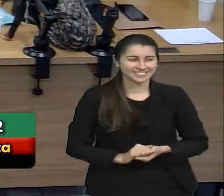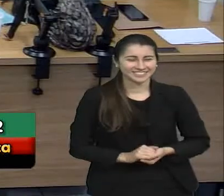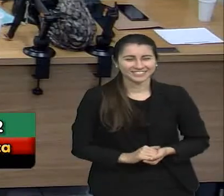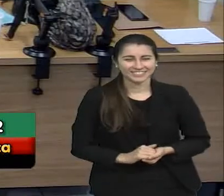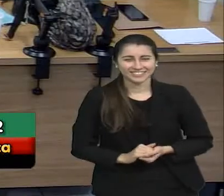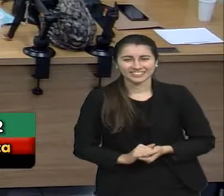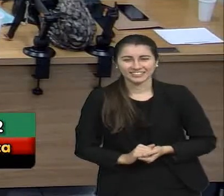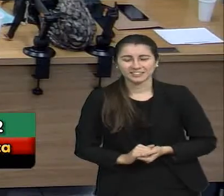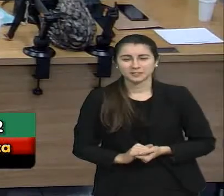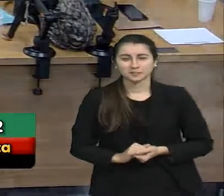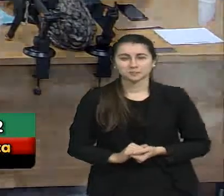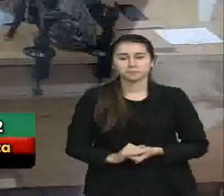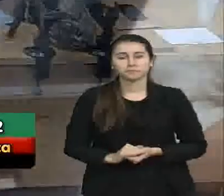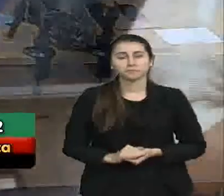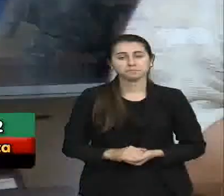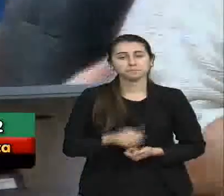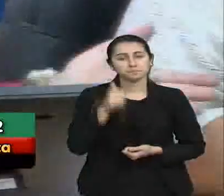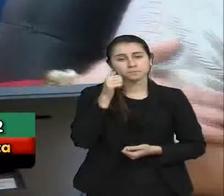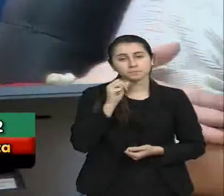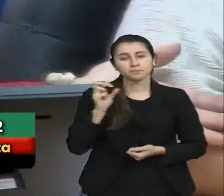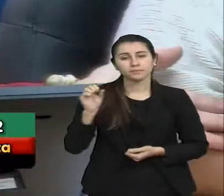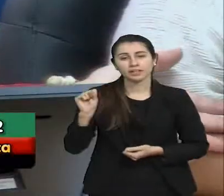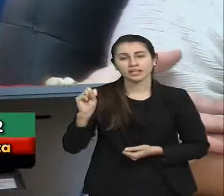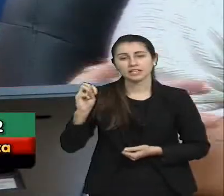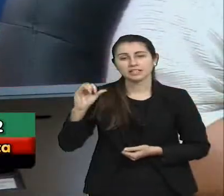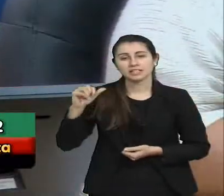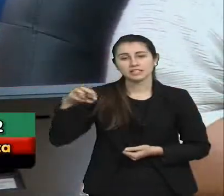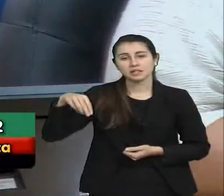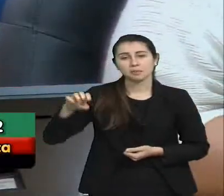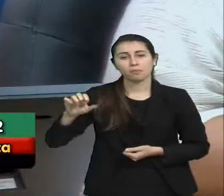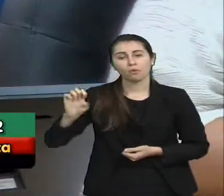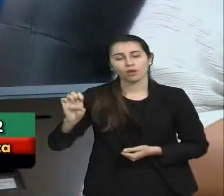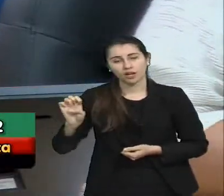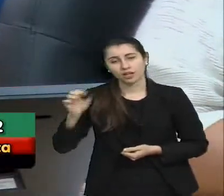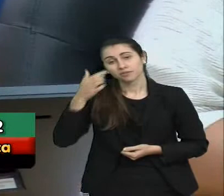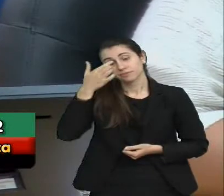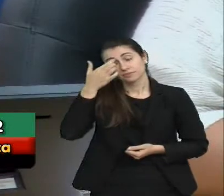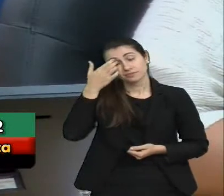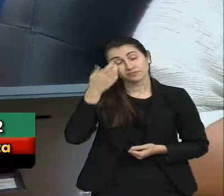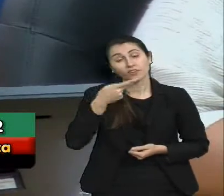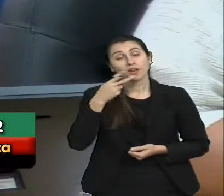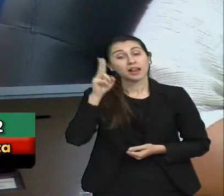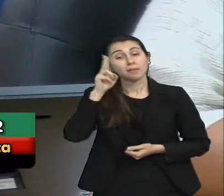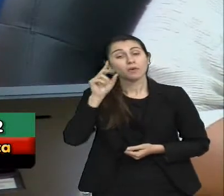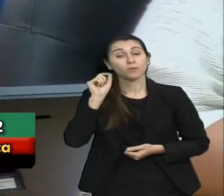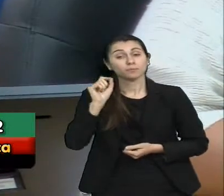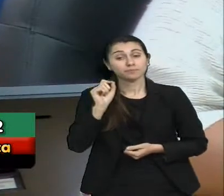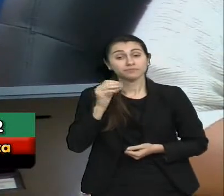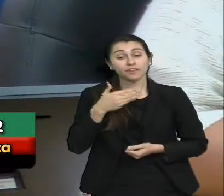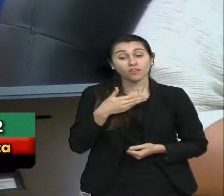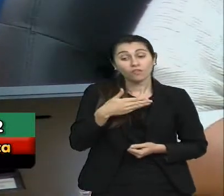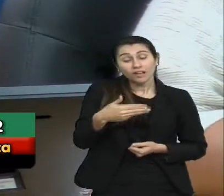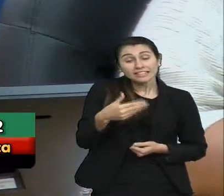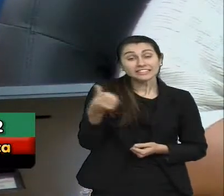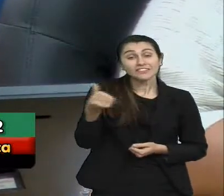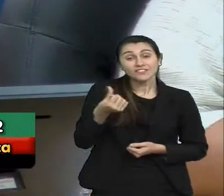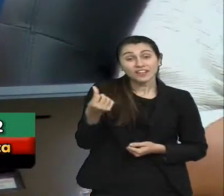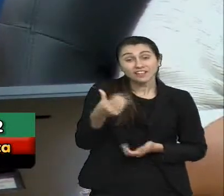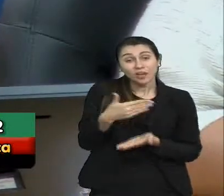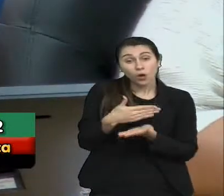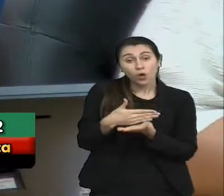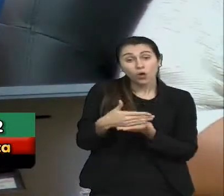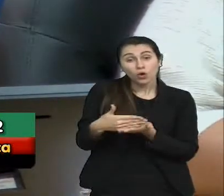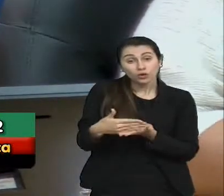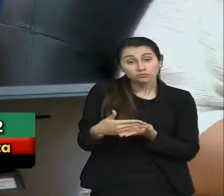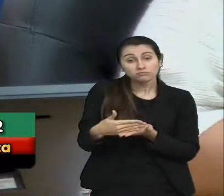A Simone acabou de informar que também, só para lembrar também, né, gente, que sexta-feira vai abrir a consulta pública por